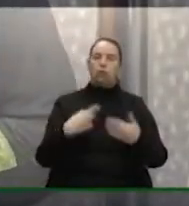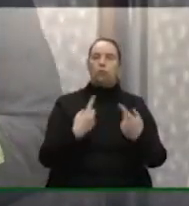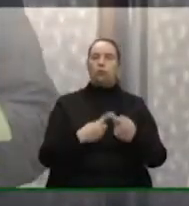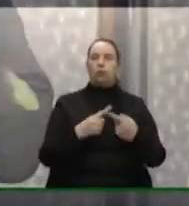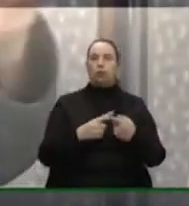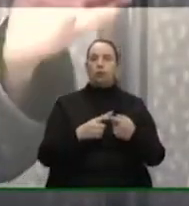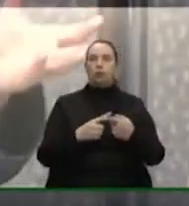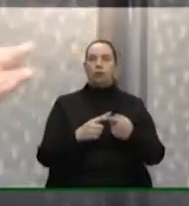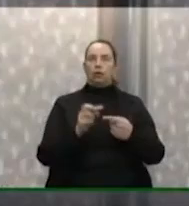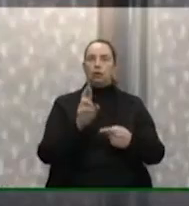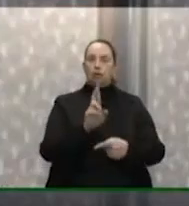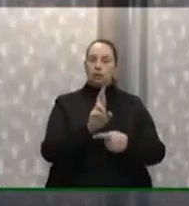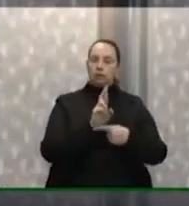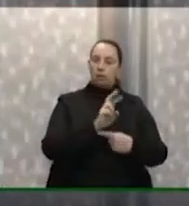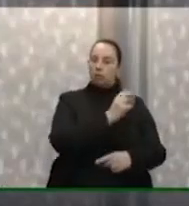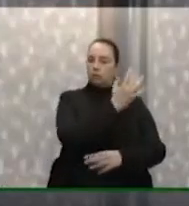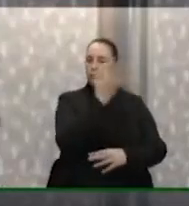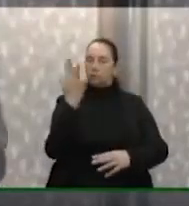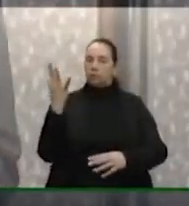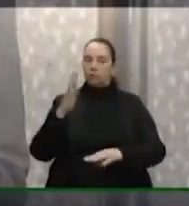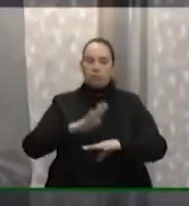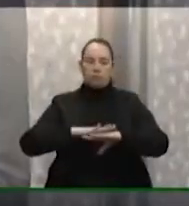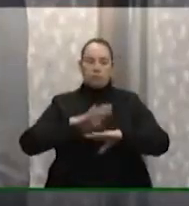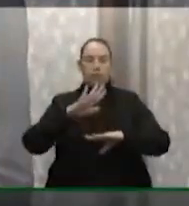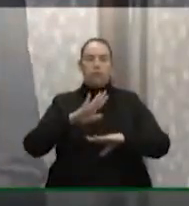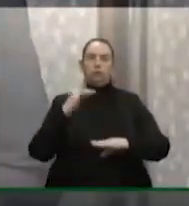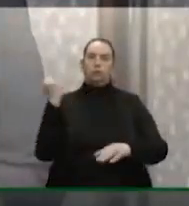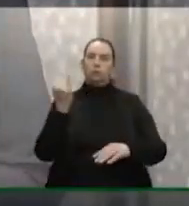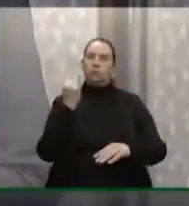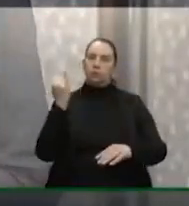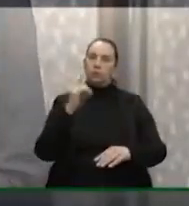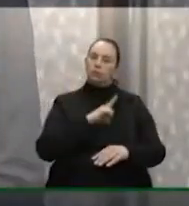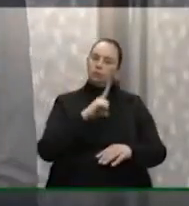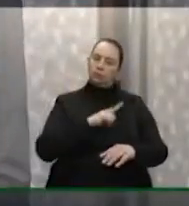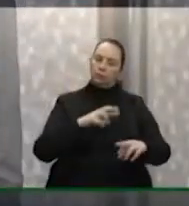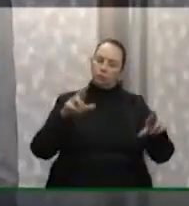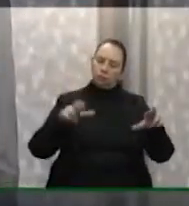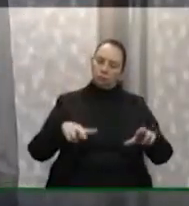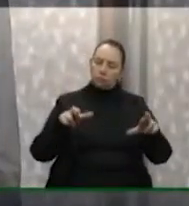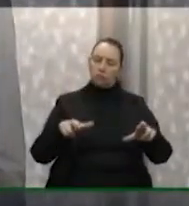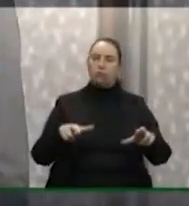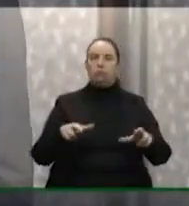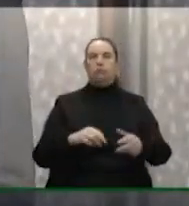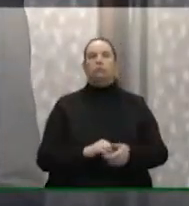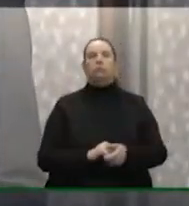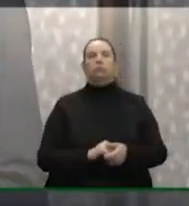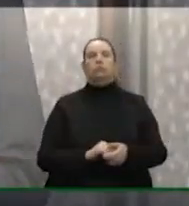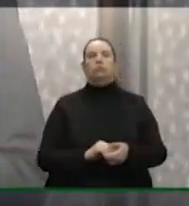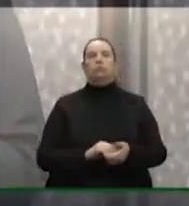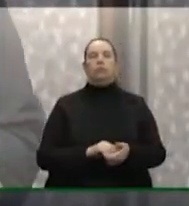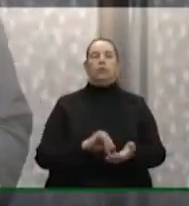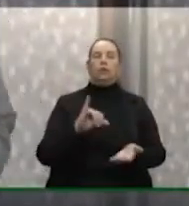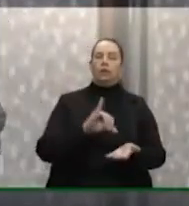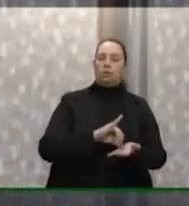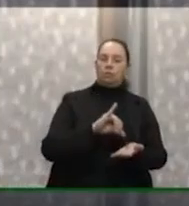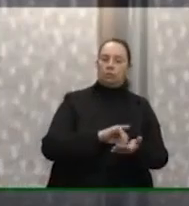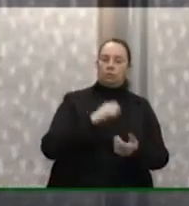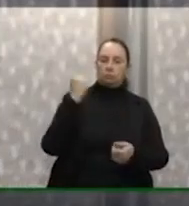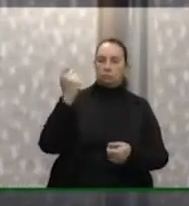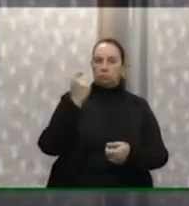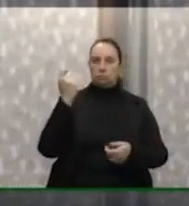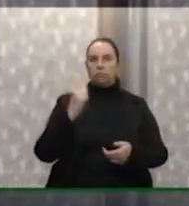reserva ambiental mais significativa que temos na região metropolitana da capital dos